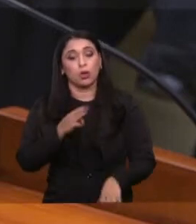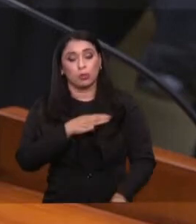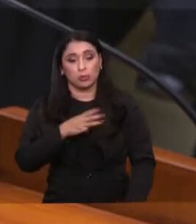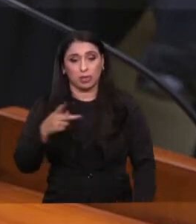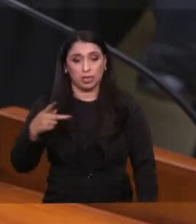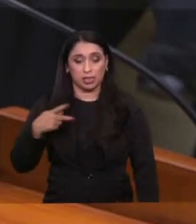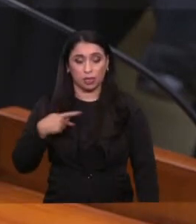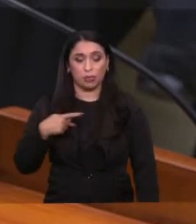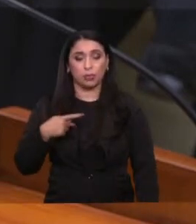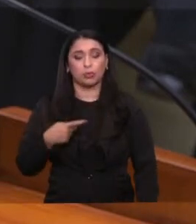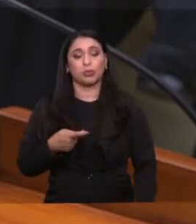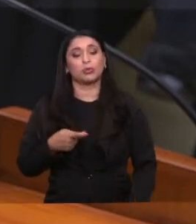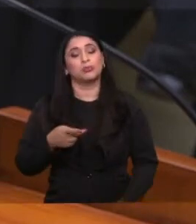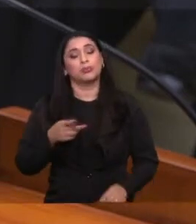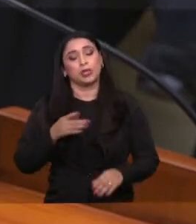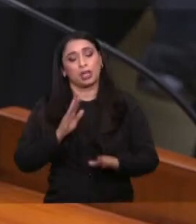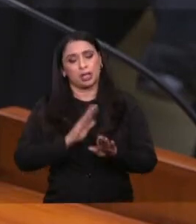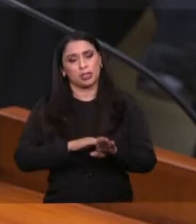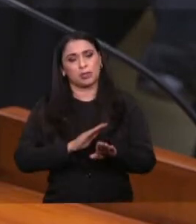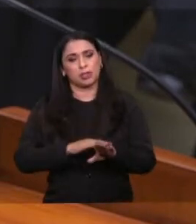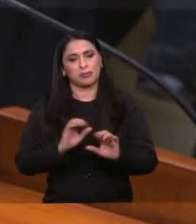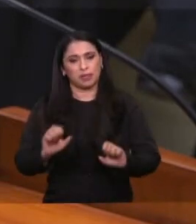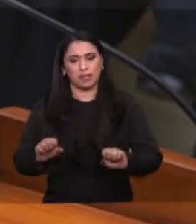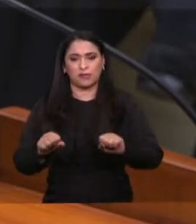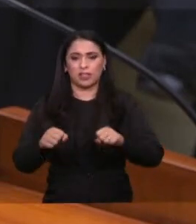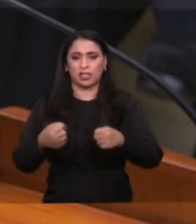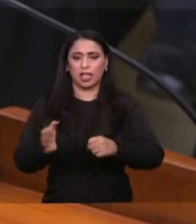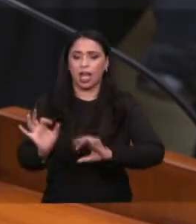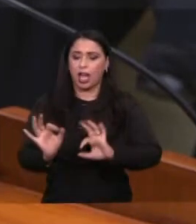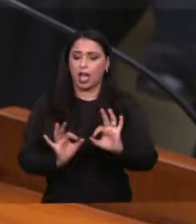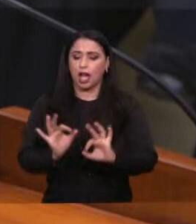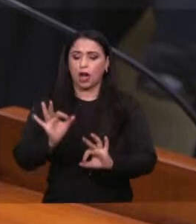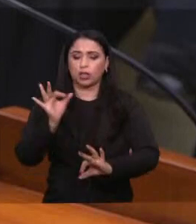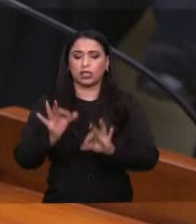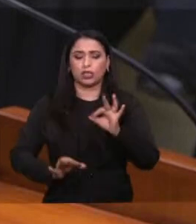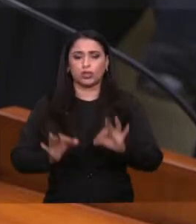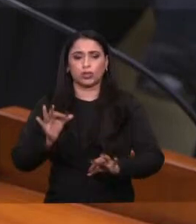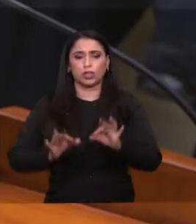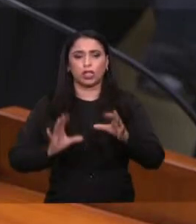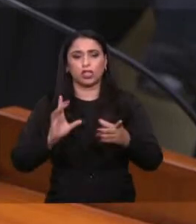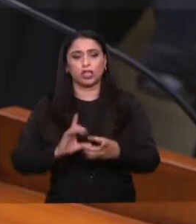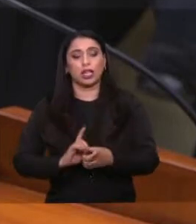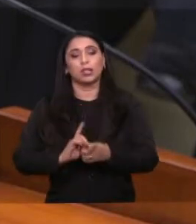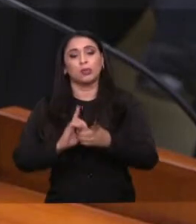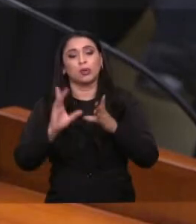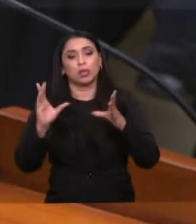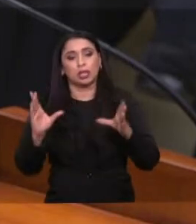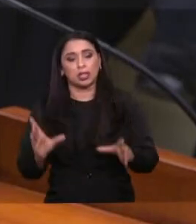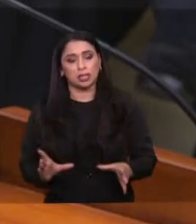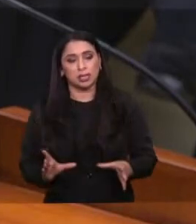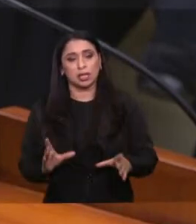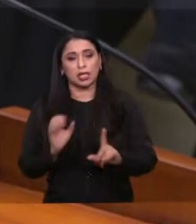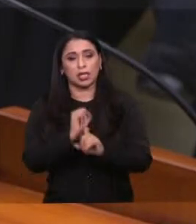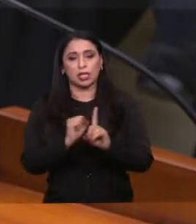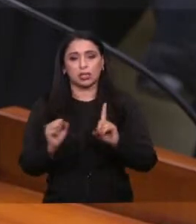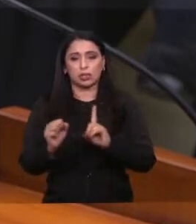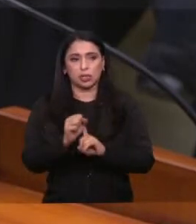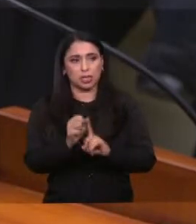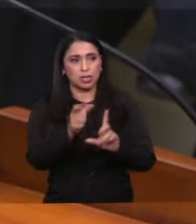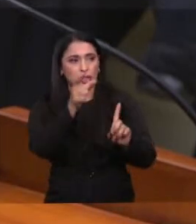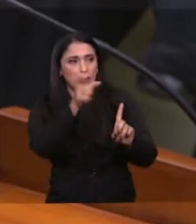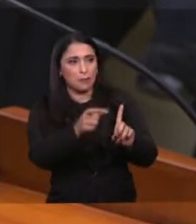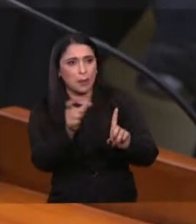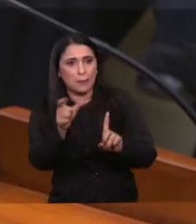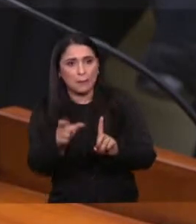Público. Defender a ordem jurídica, o regime democrático e os interesses sociais e